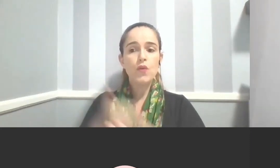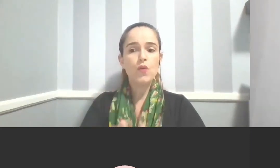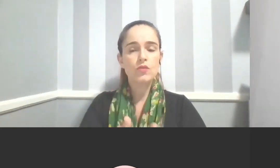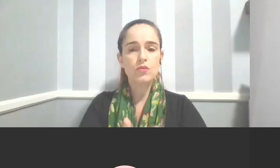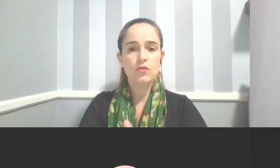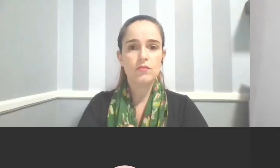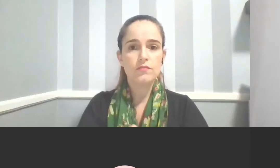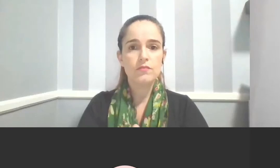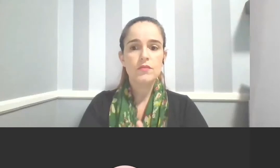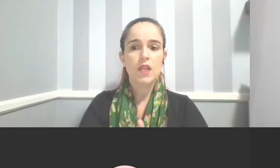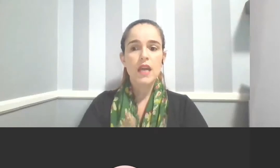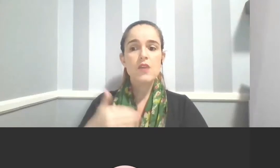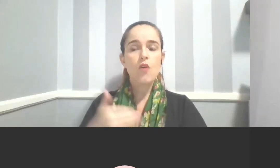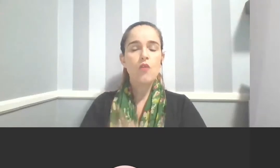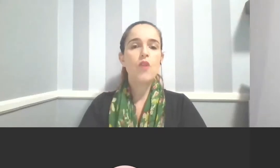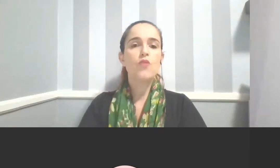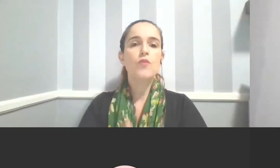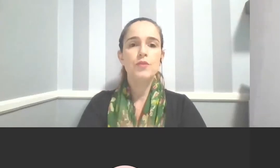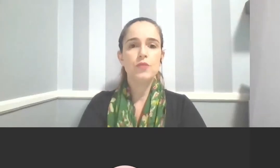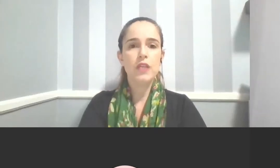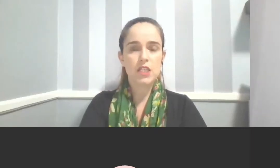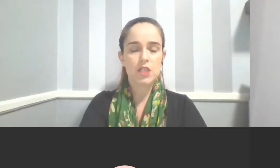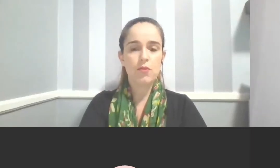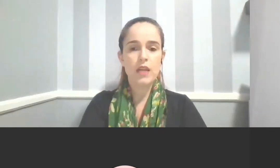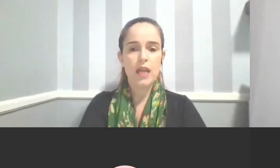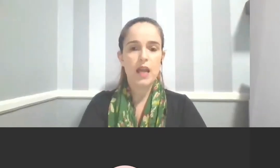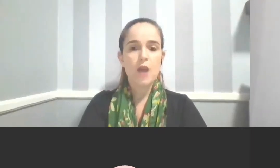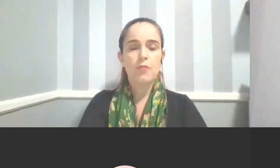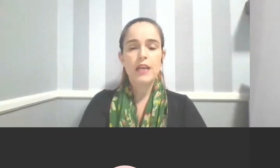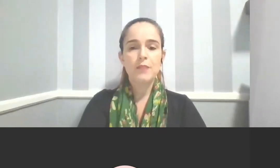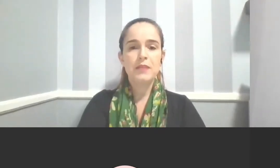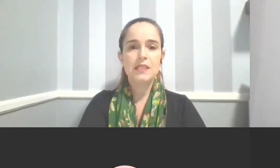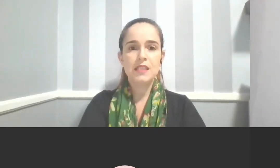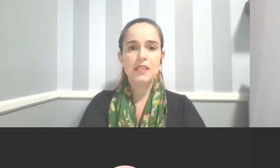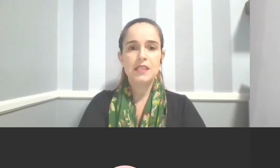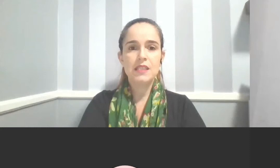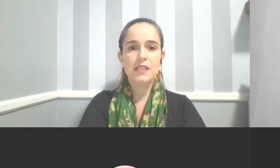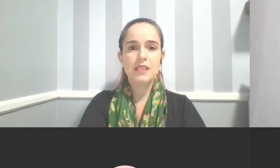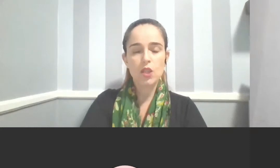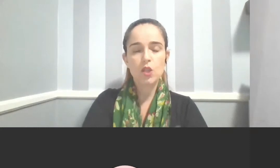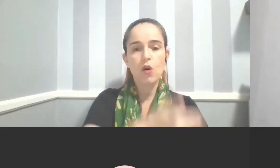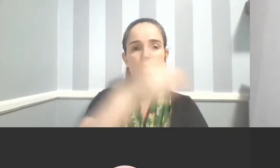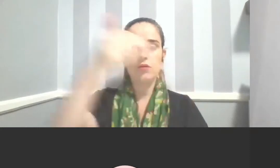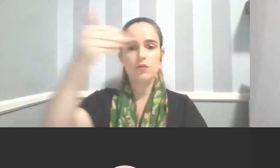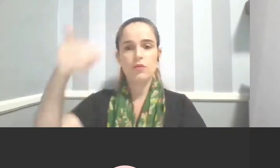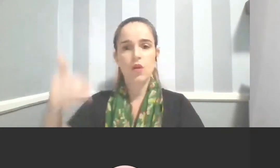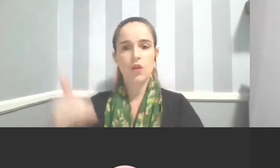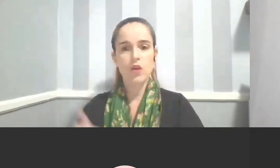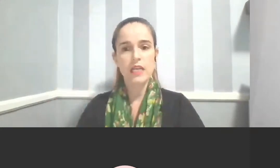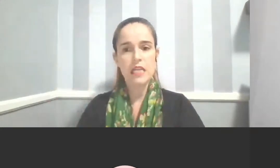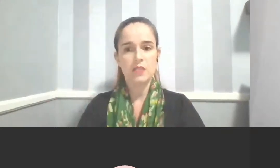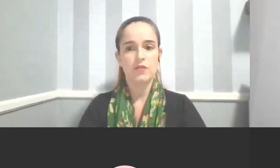com um fluxo e com um volume muito grande. Por quê? Porque ele precisa